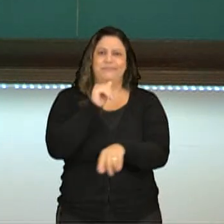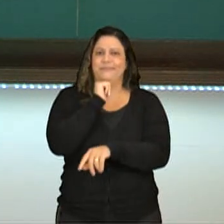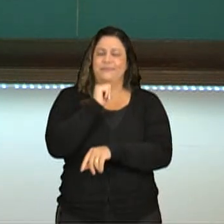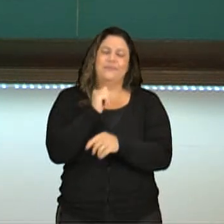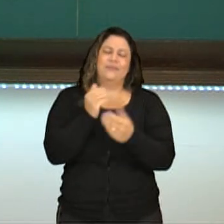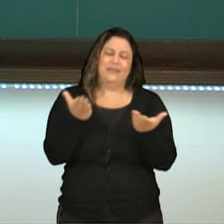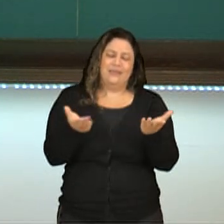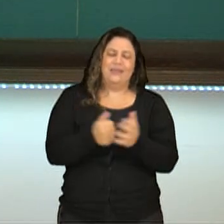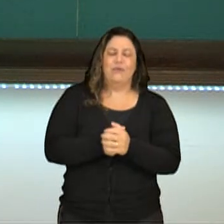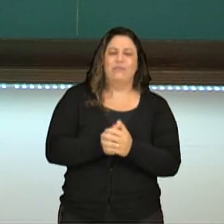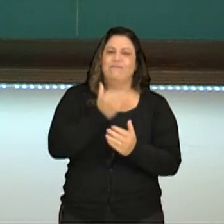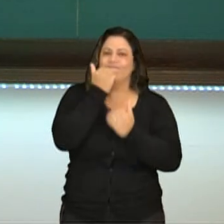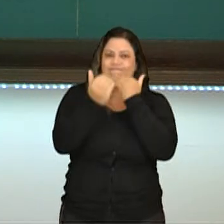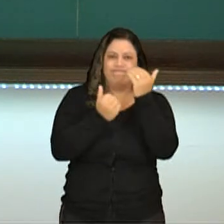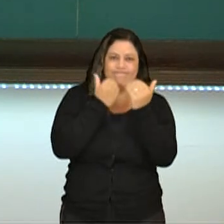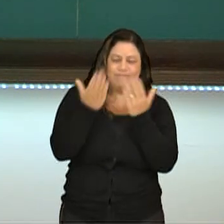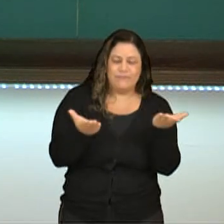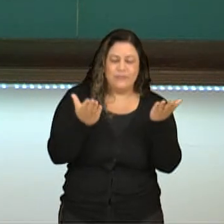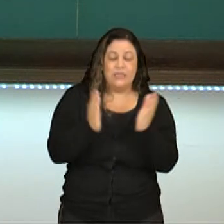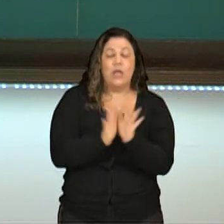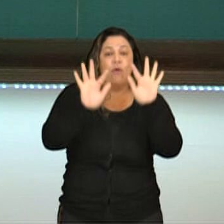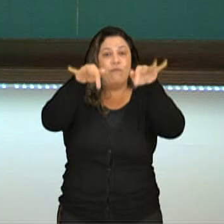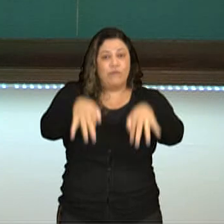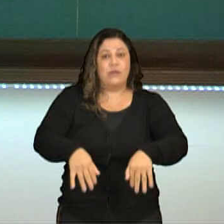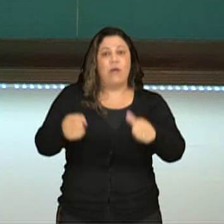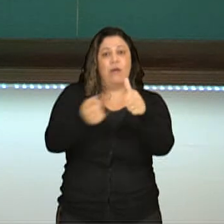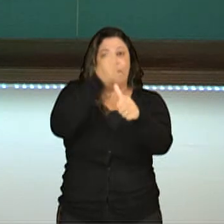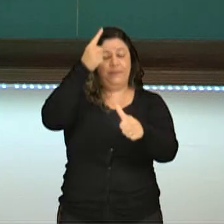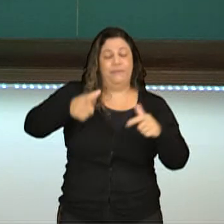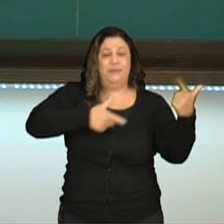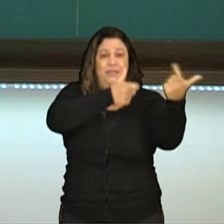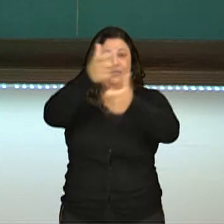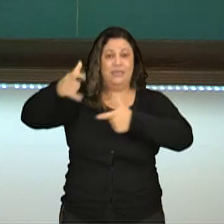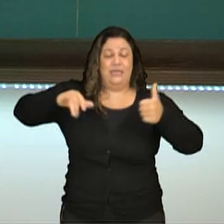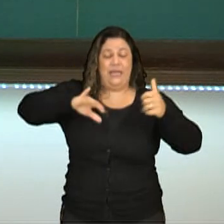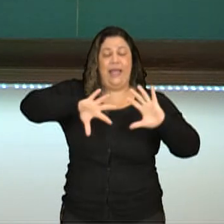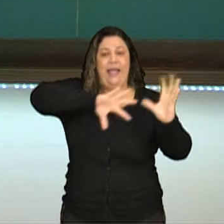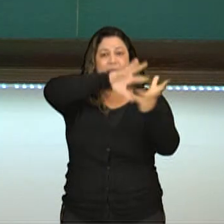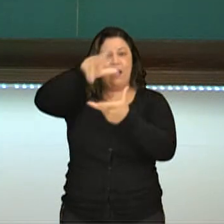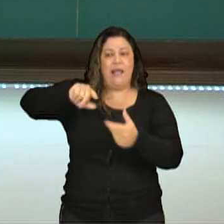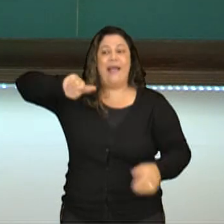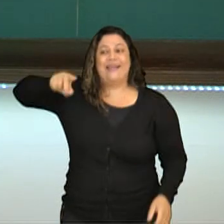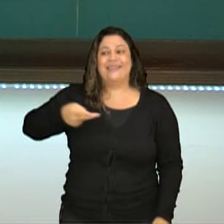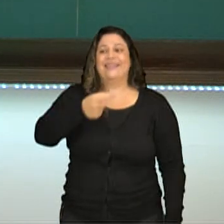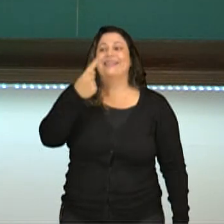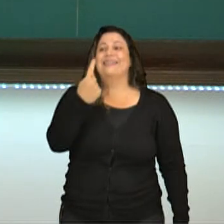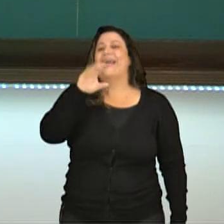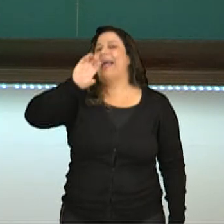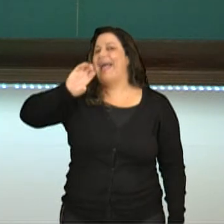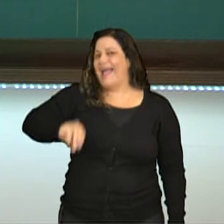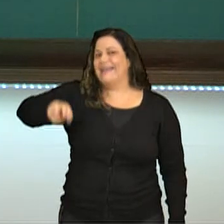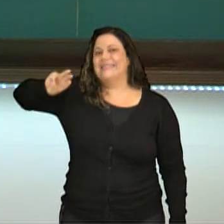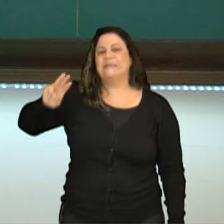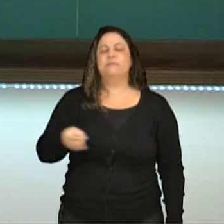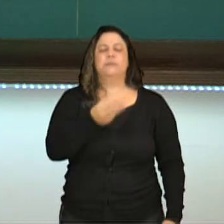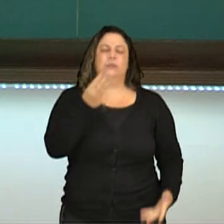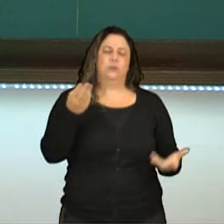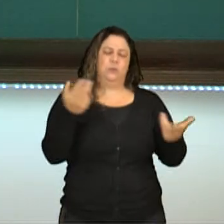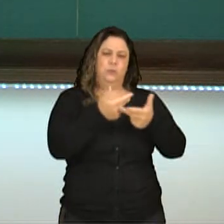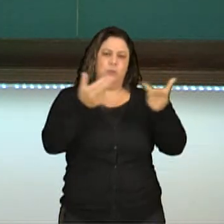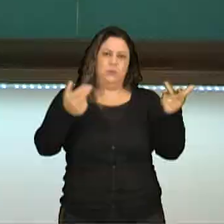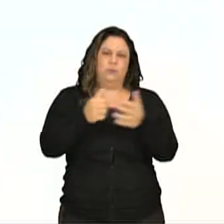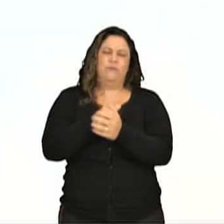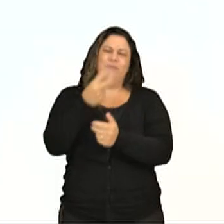muito o final de uma guerra. E a Primeira Guerra Mundial trouxe 10 milhões de mortos como saldo e mais de 20 milhões